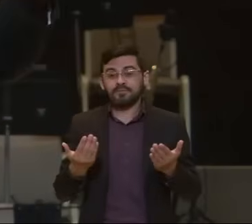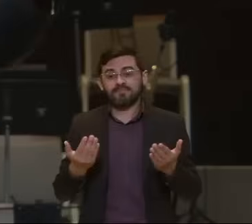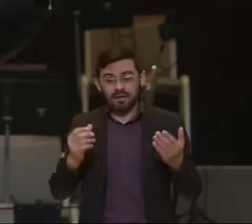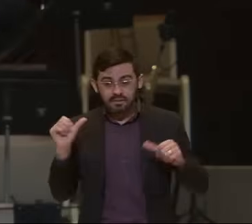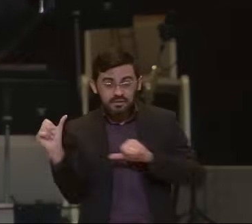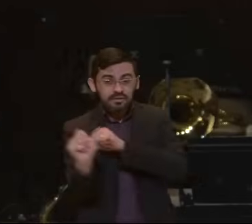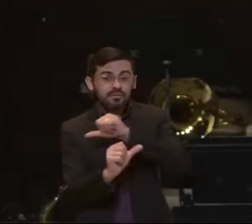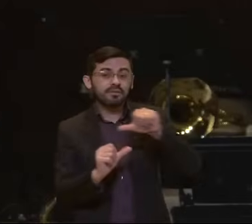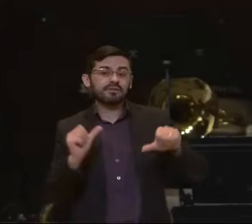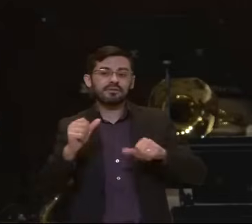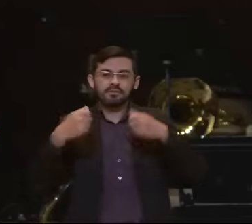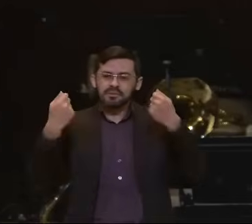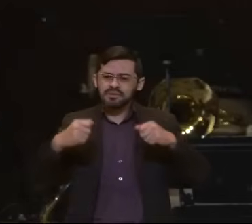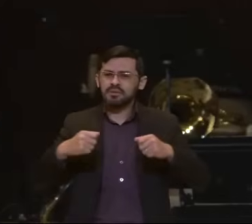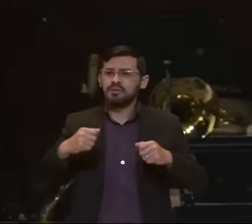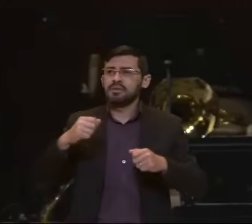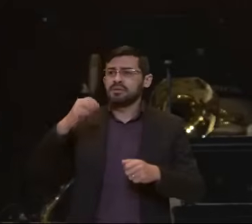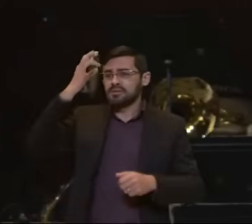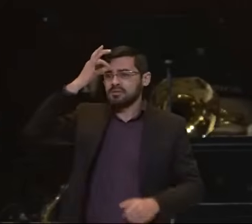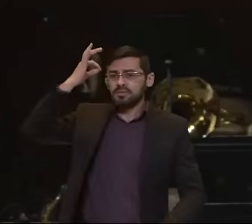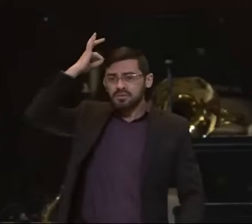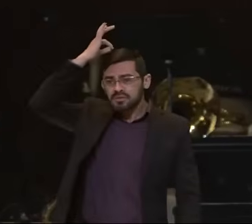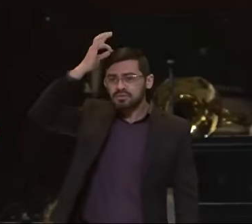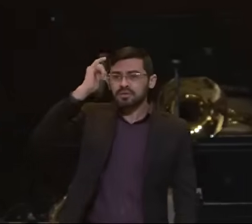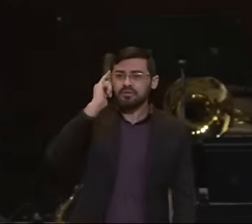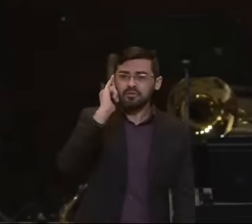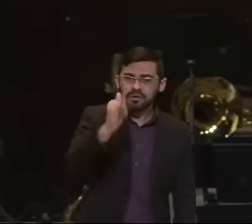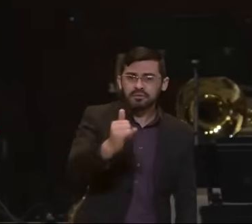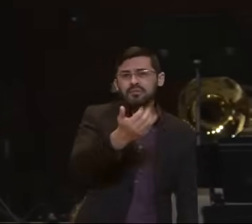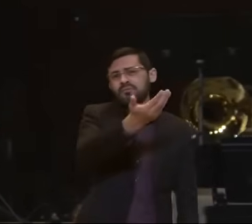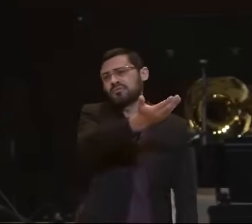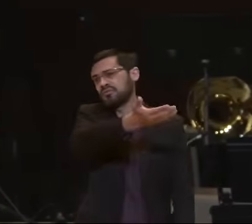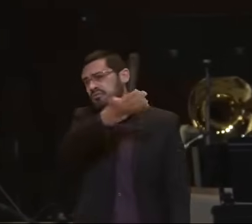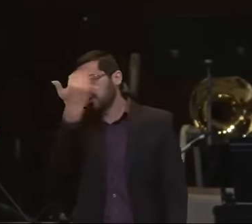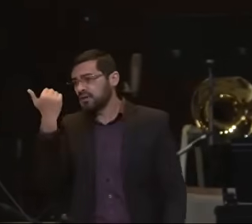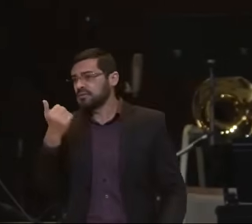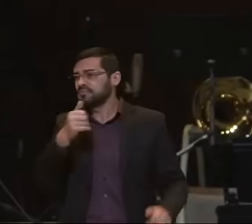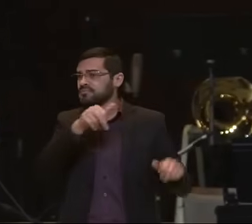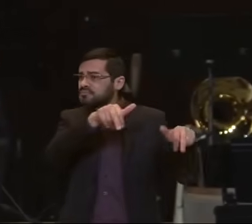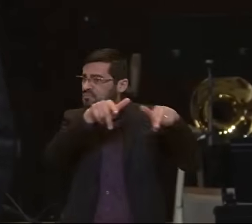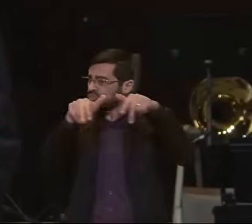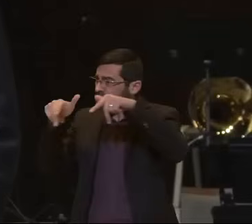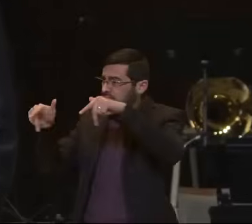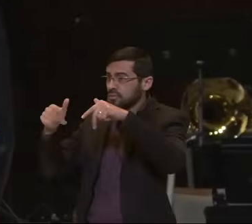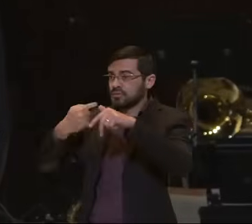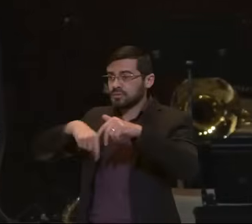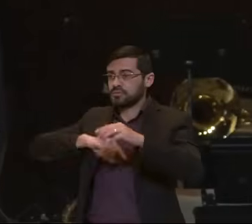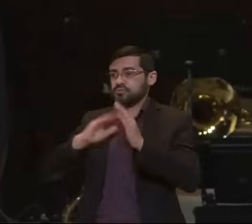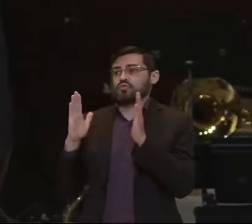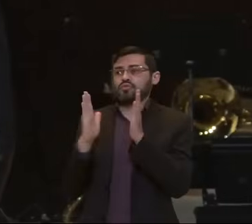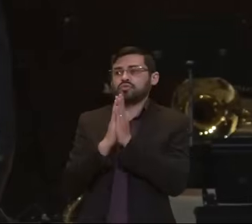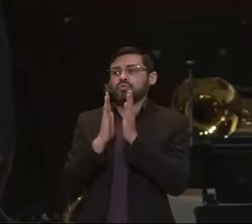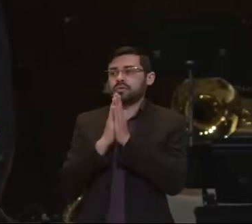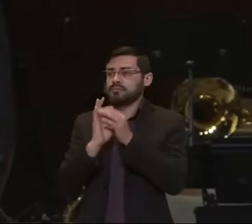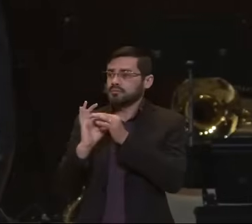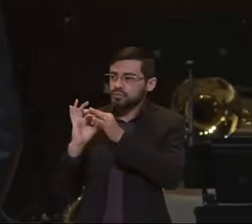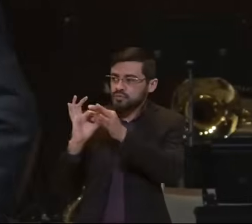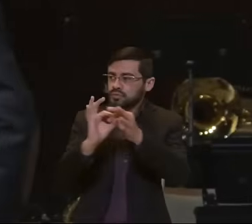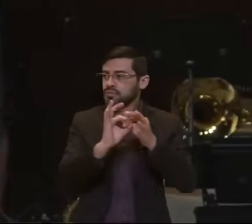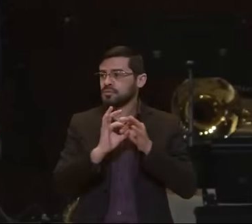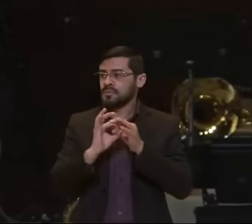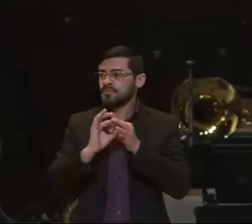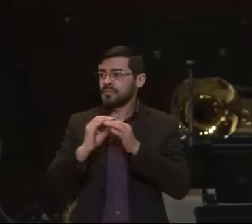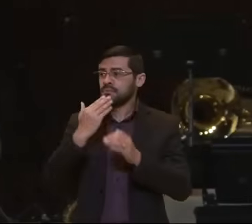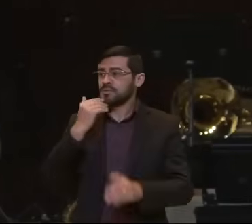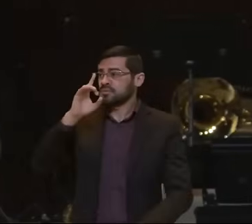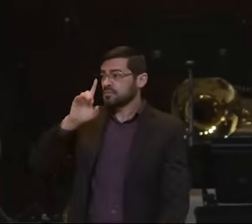se o Espírito Santo está falando, vai descendo aí do seu lugar para cá. Vem para cá em nome de Jesus, e a gente vai orar juntos aqui, pedindo